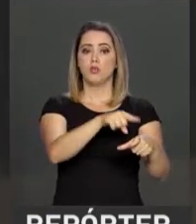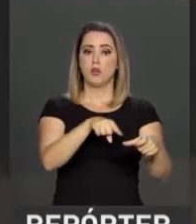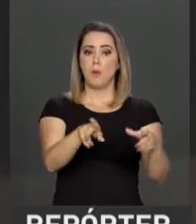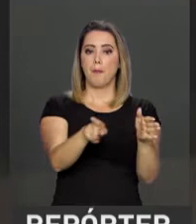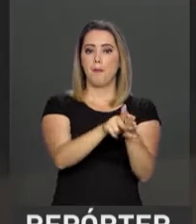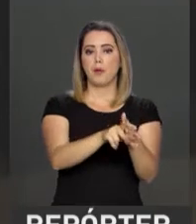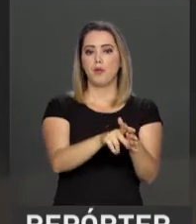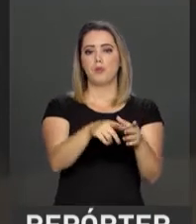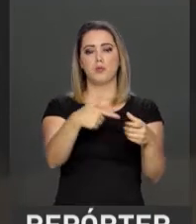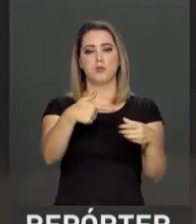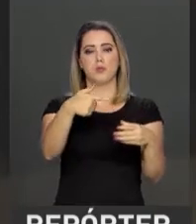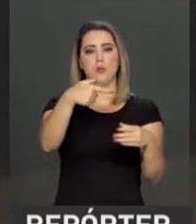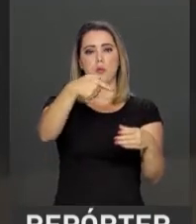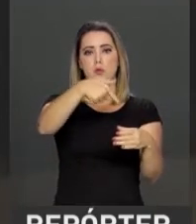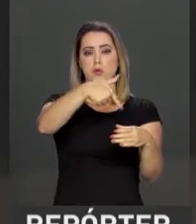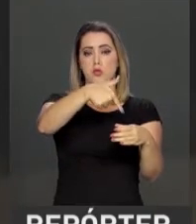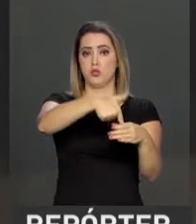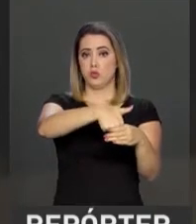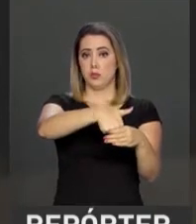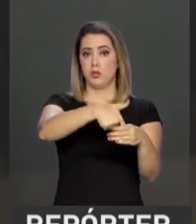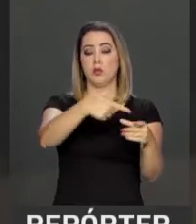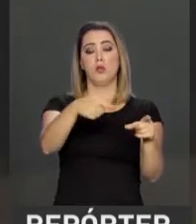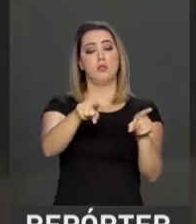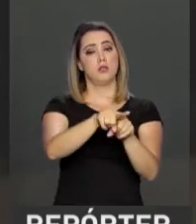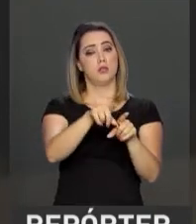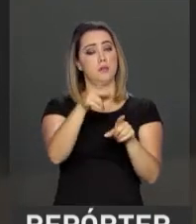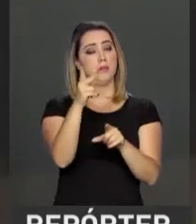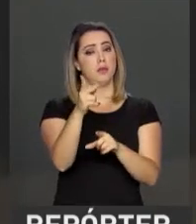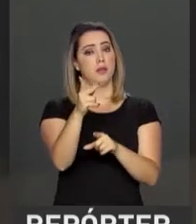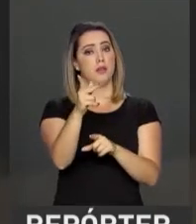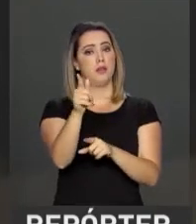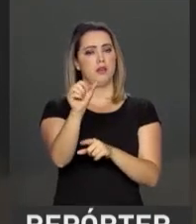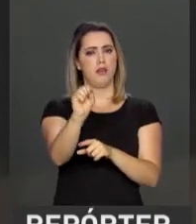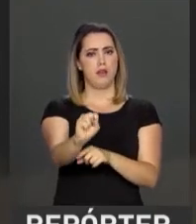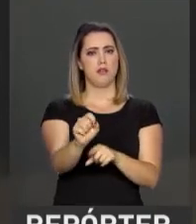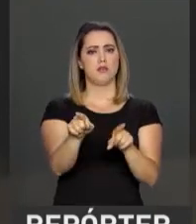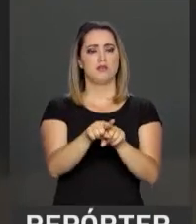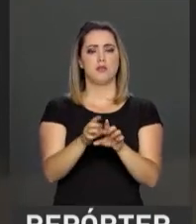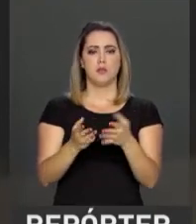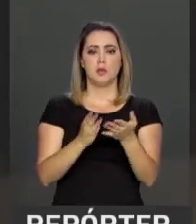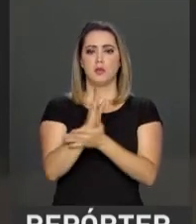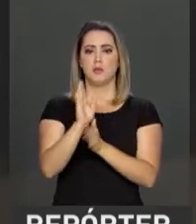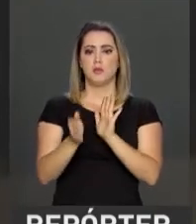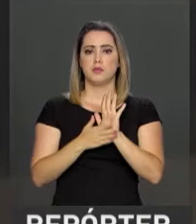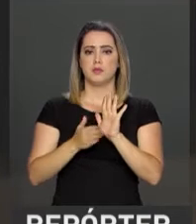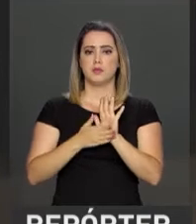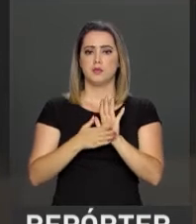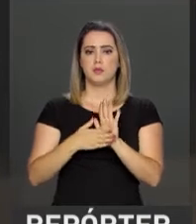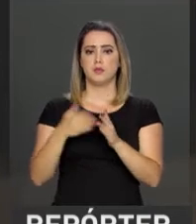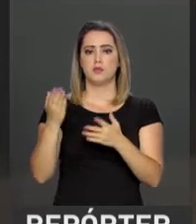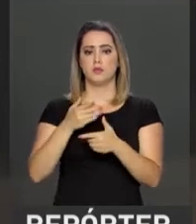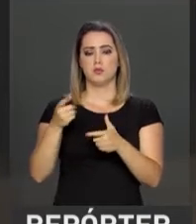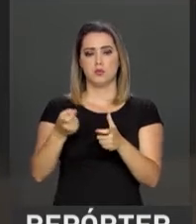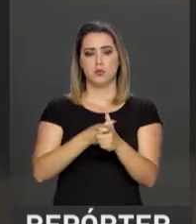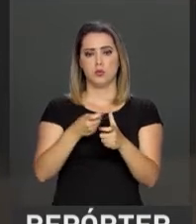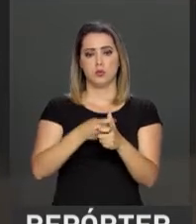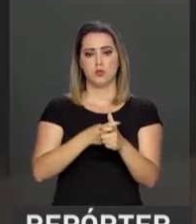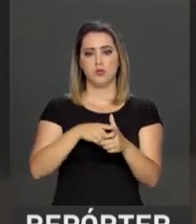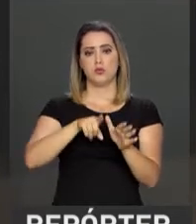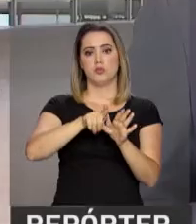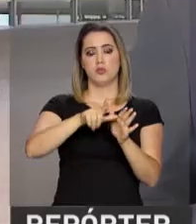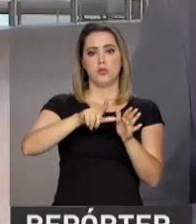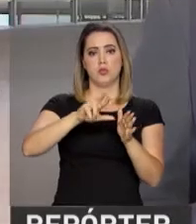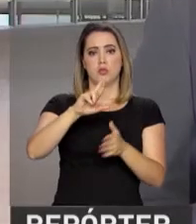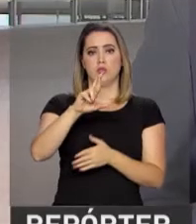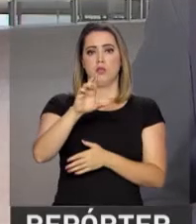setor de petróleo e gás. E a aprovação de uma proposta intermediária para o refinanciamento de impostos